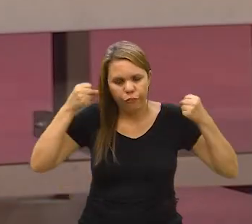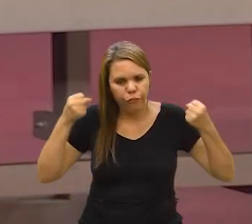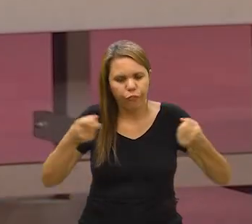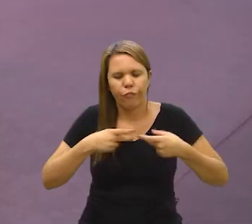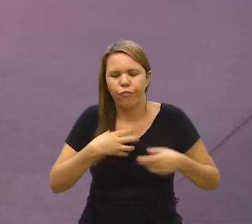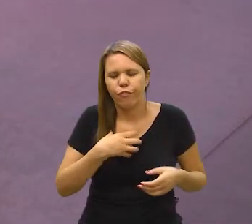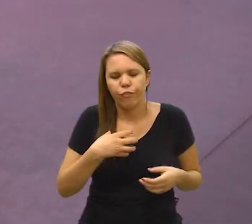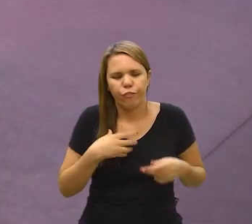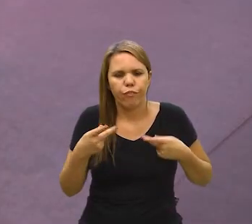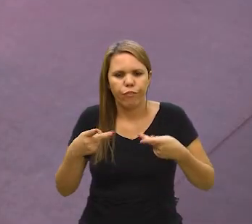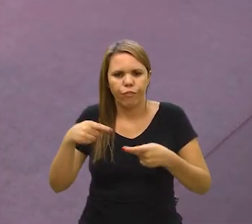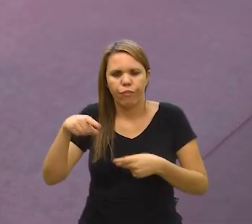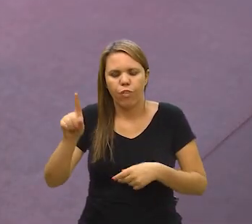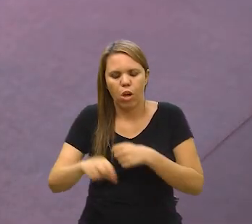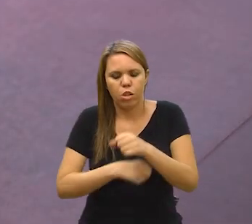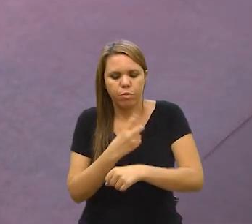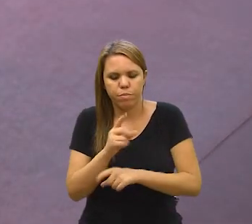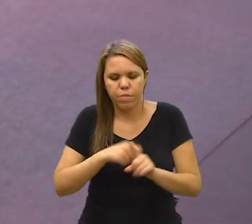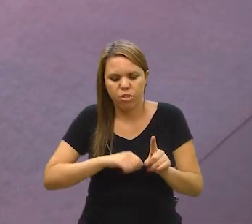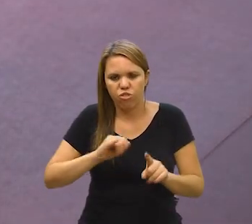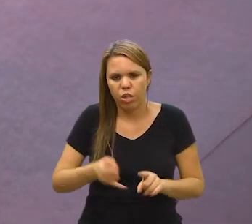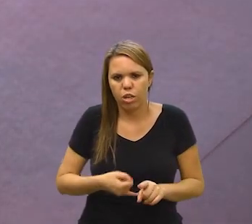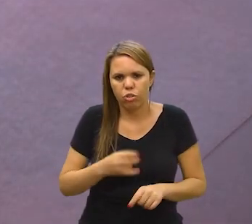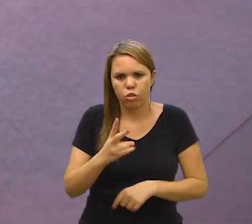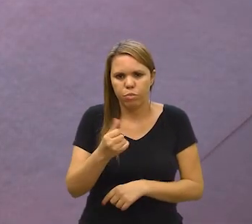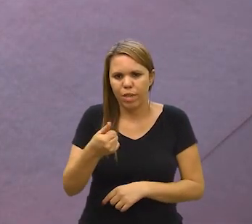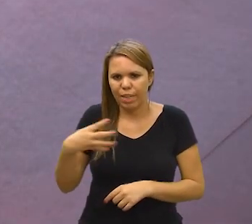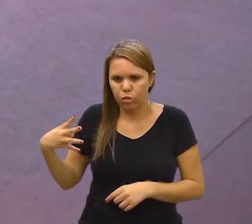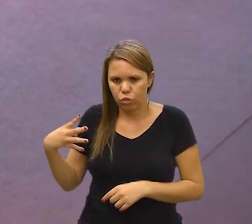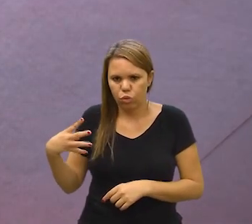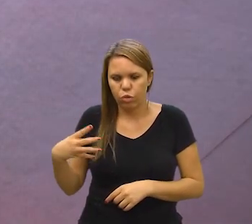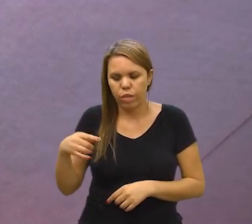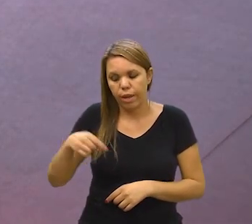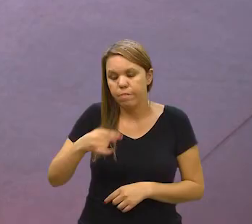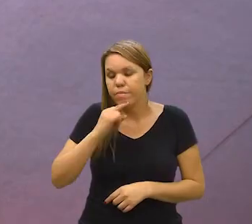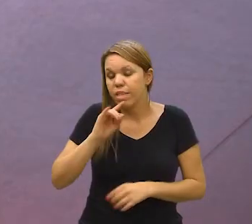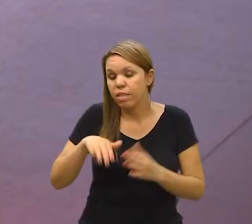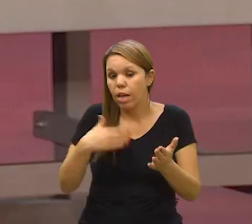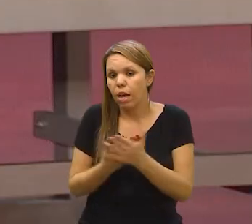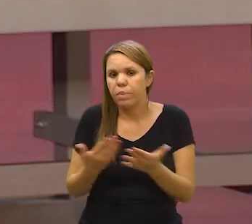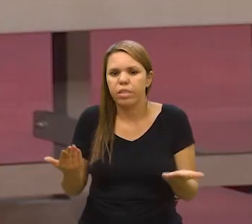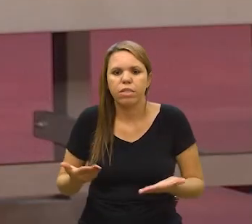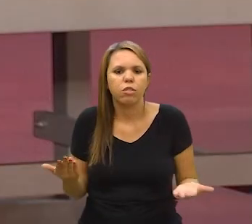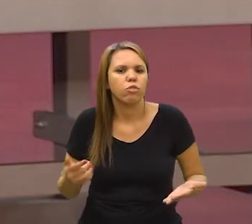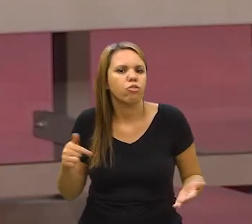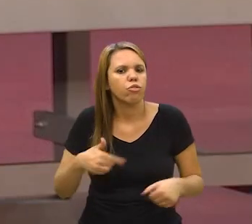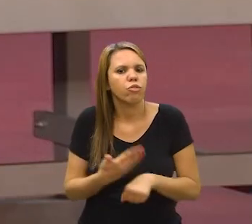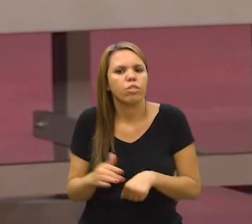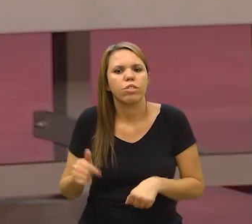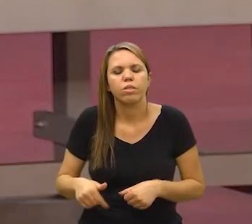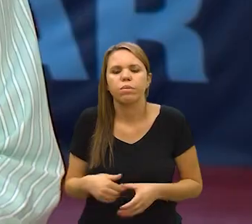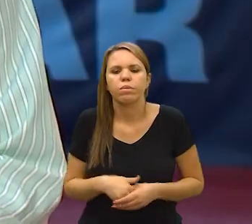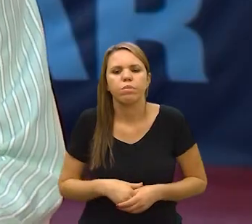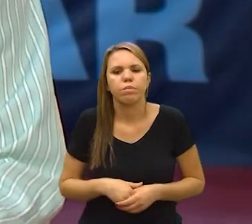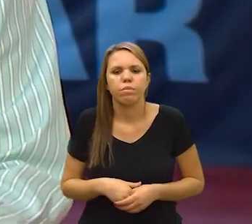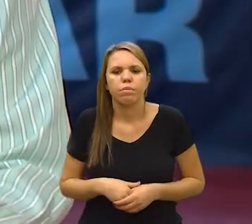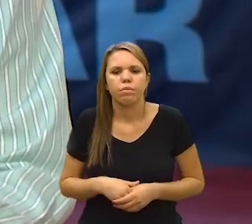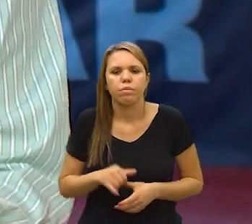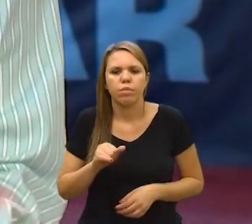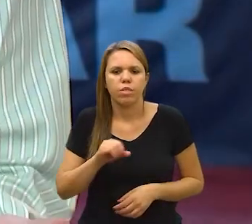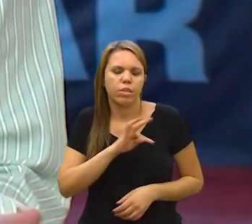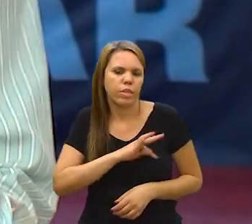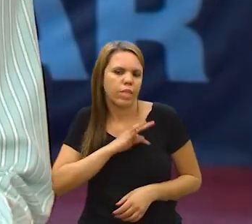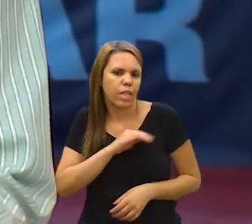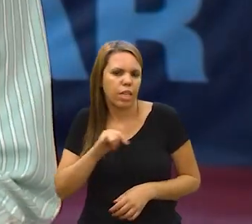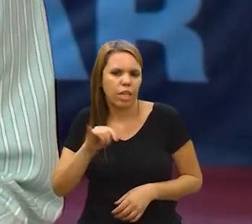eu vou. E em janeiro de 2014 eu já estava sediado aqui em Piracicaba e estou aqui até hoje, treinando por aqui. Que bacana. Se o técnico